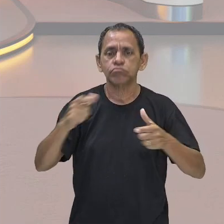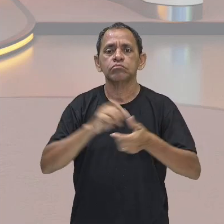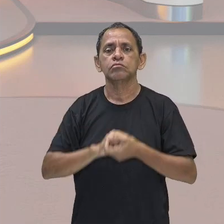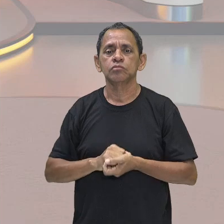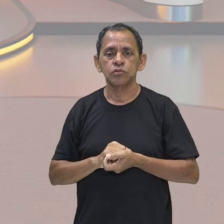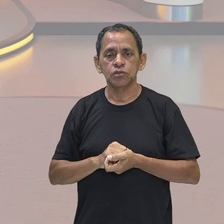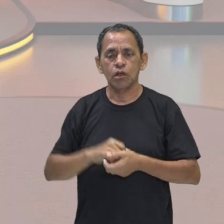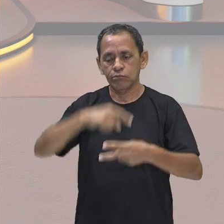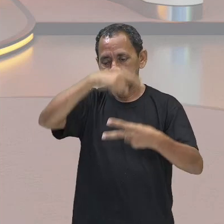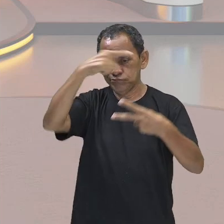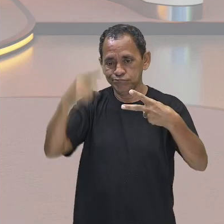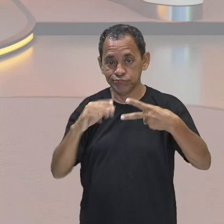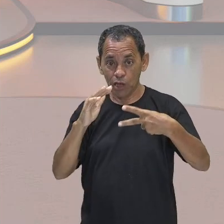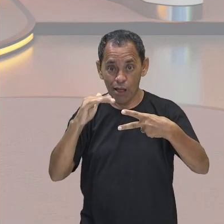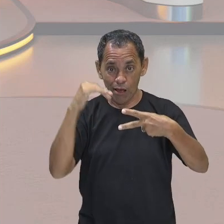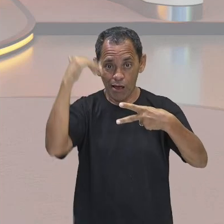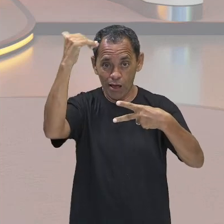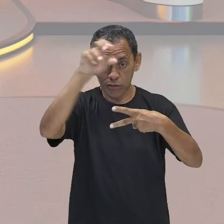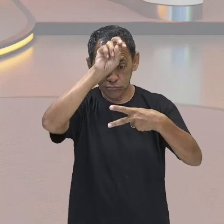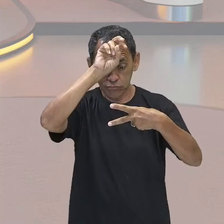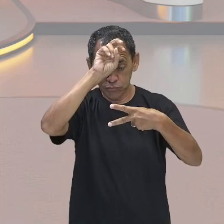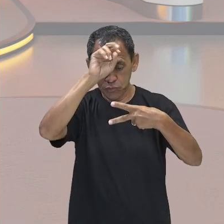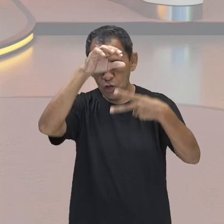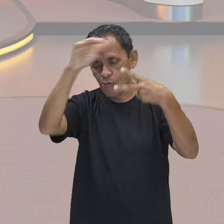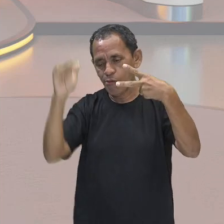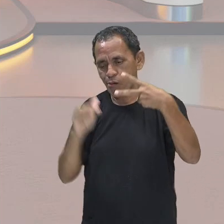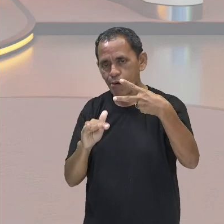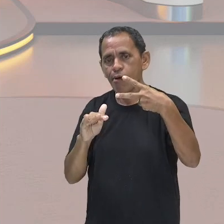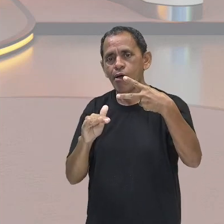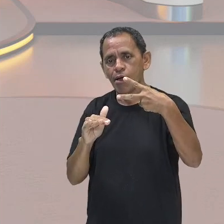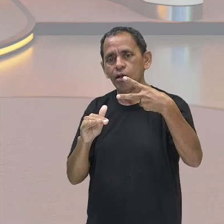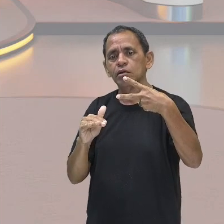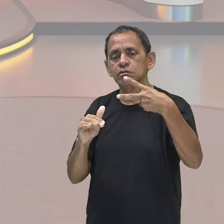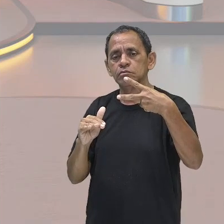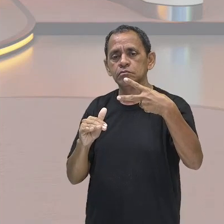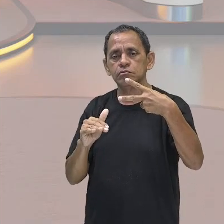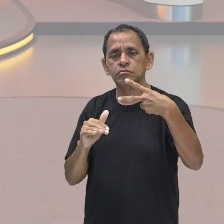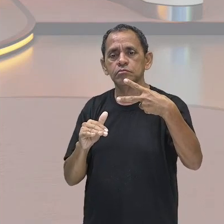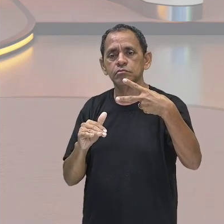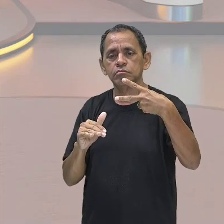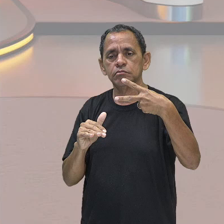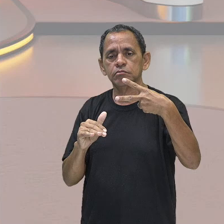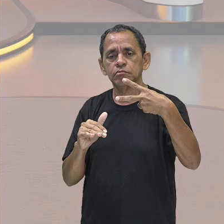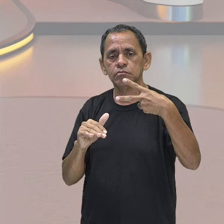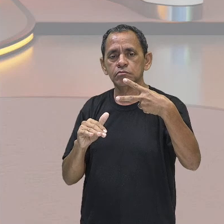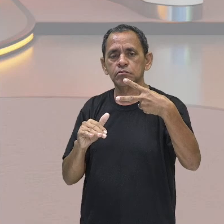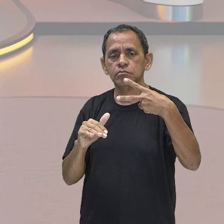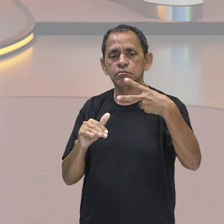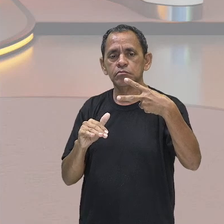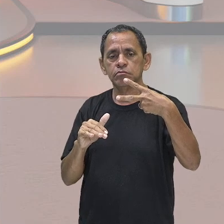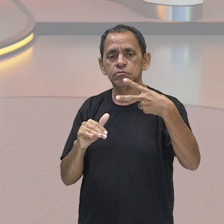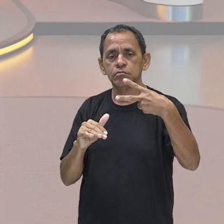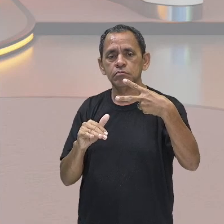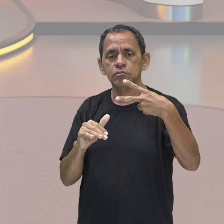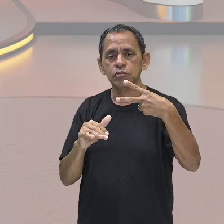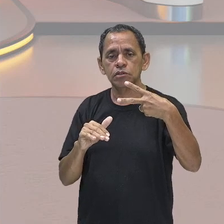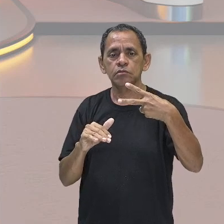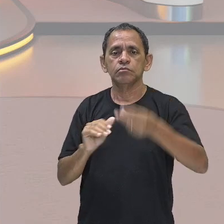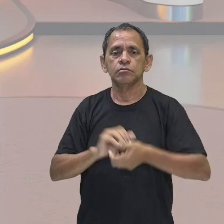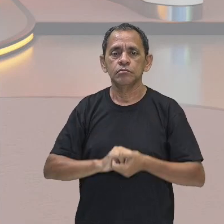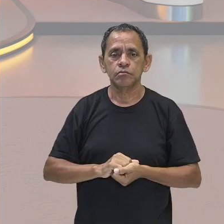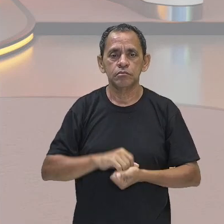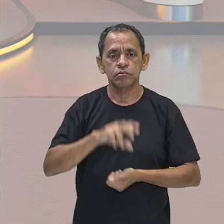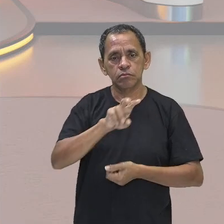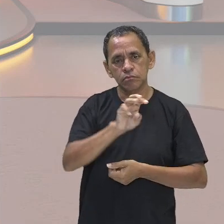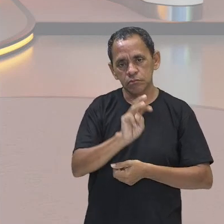Alto Egito, no Vale do Nilo, e o Baixo Egito, no Delta do Nilo, tá? Por volta de 3.200 anos antes de Cristo,